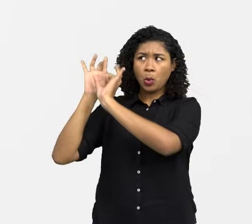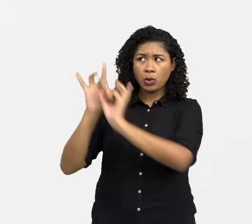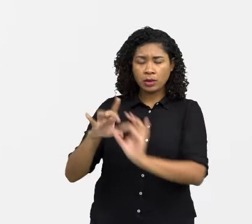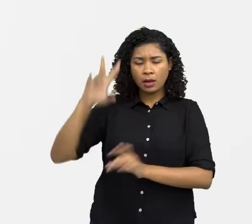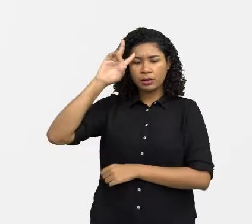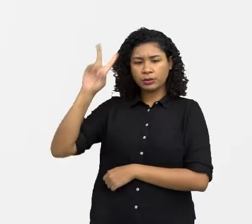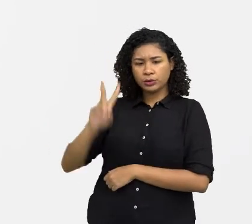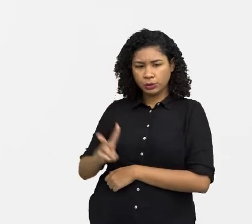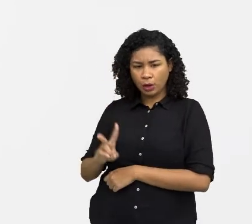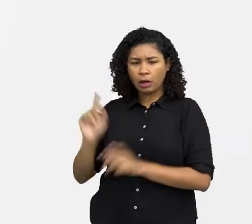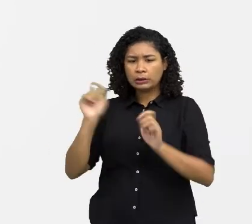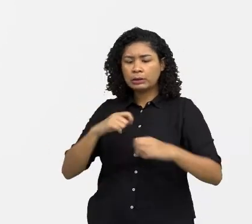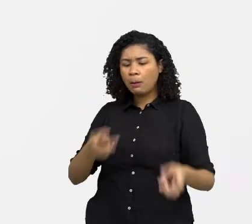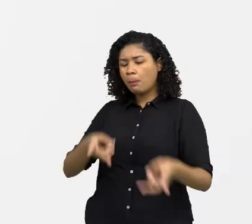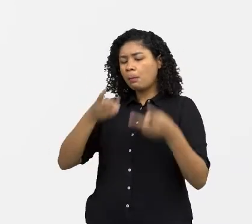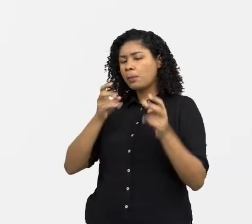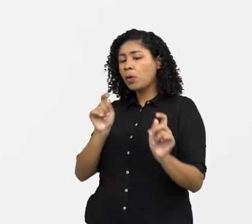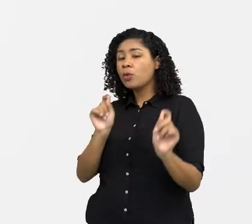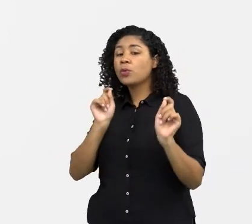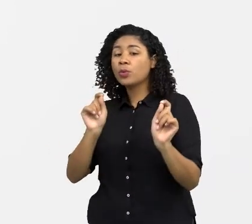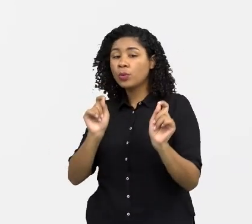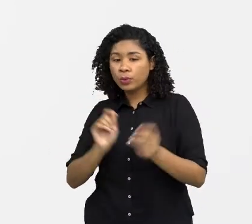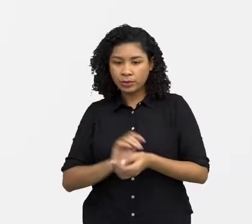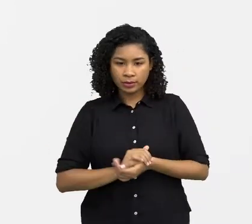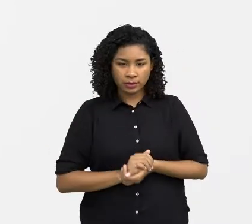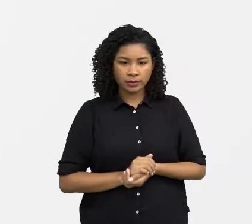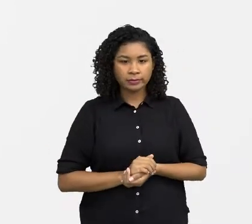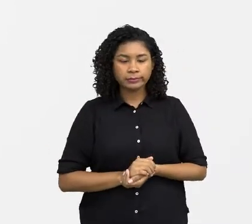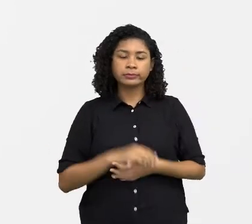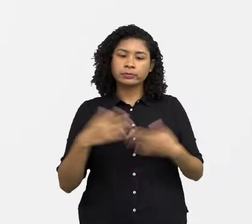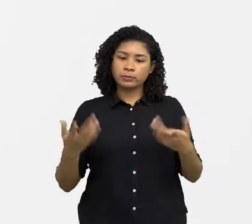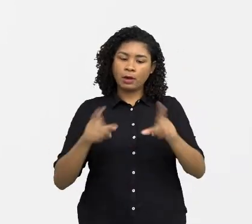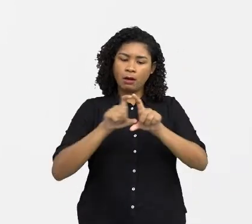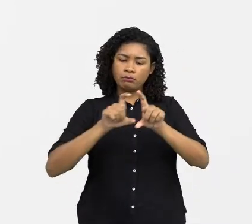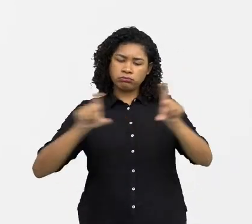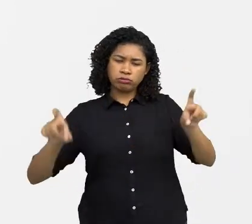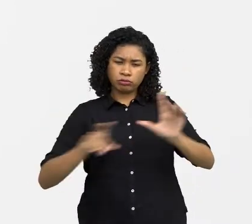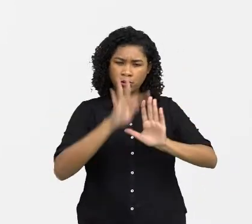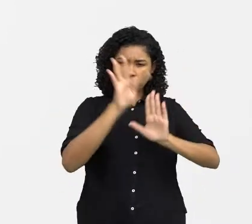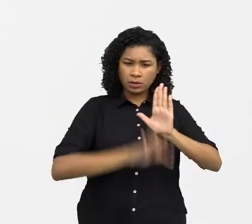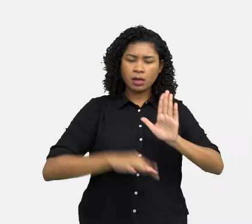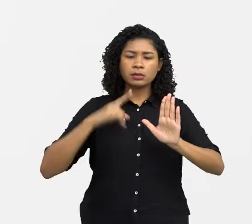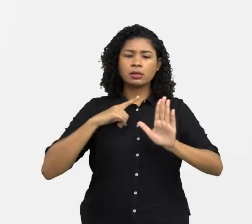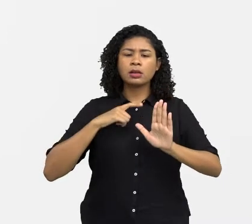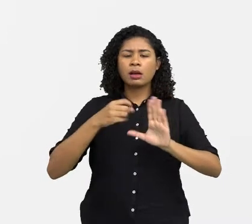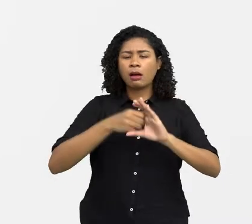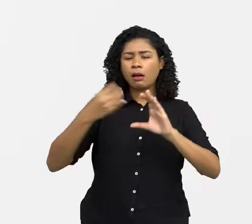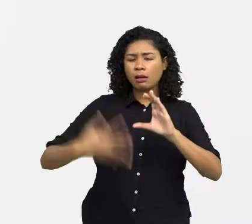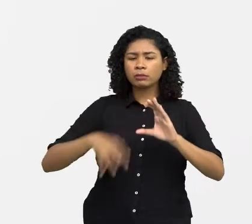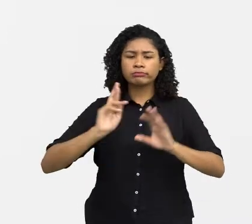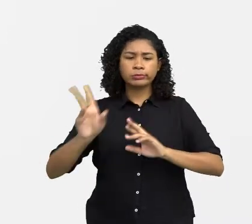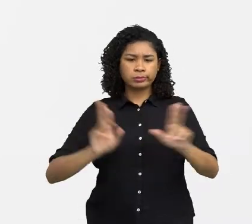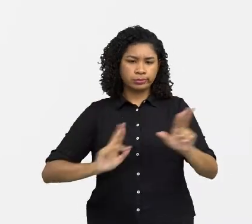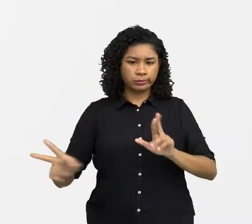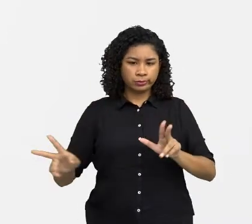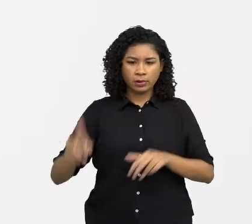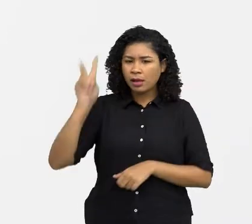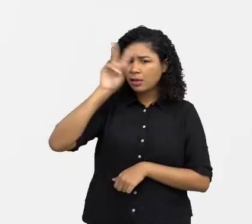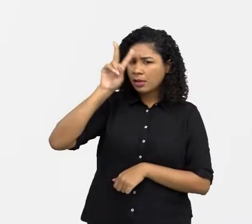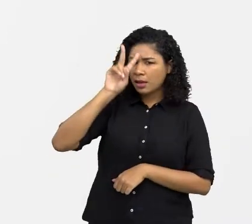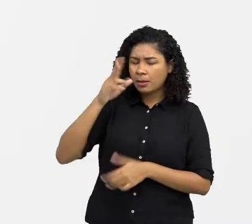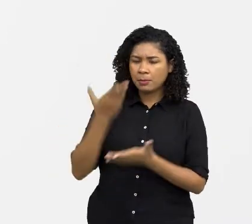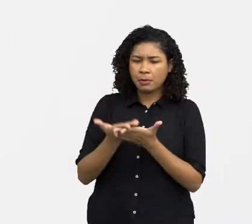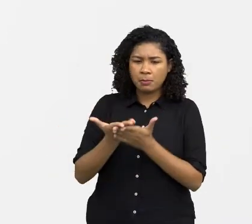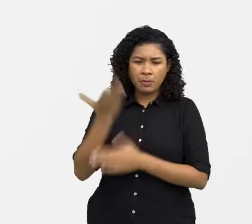que, lá no texto, a gente tem, né, diferentes características. Lembra da música dos Titãs que a gente verificou na aula? A lógica aqui é a